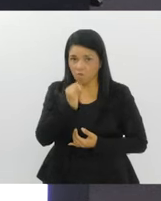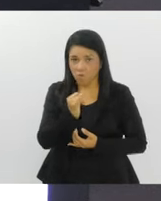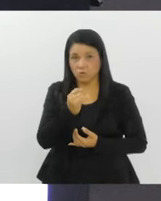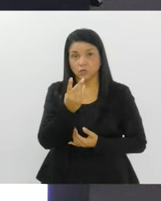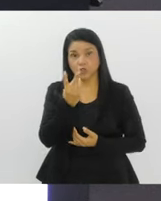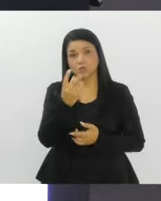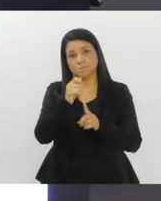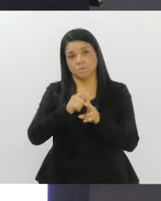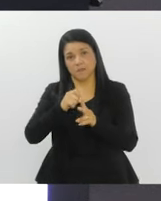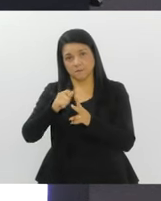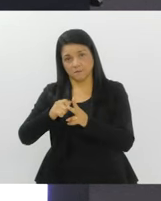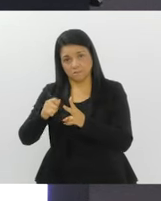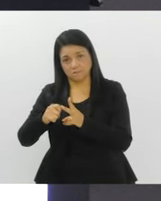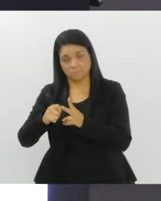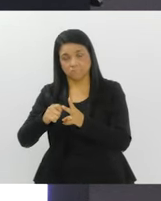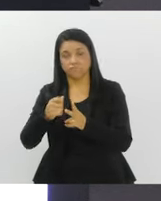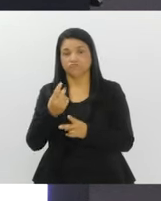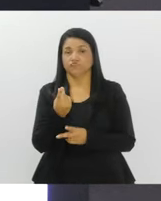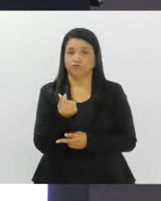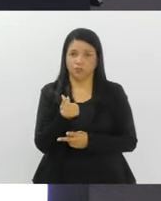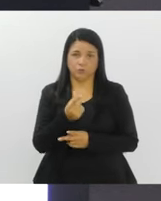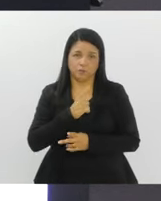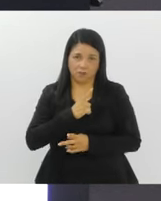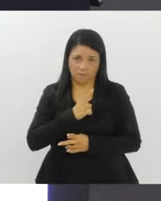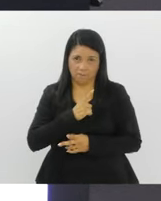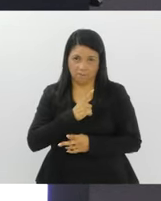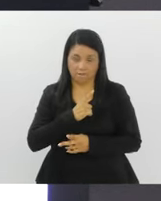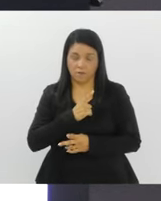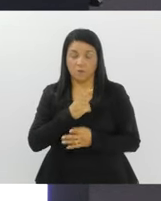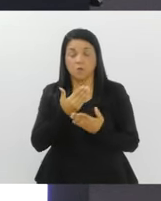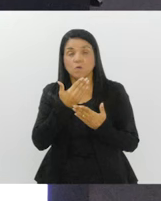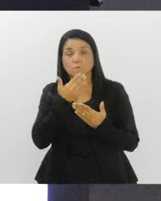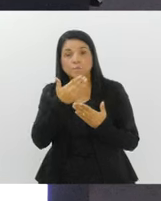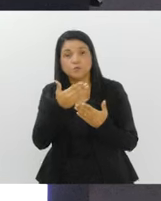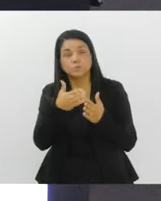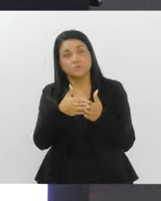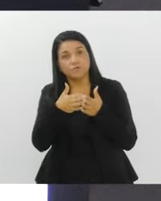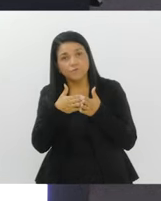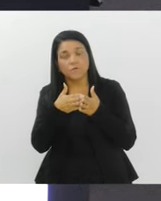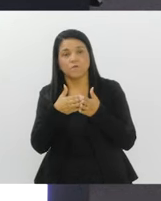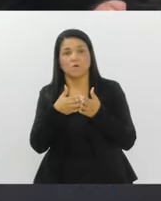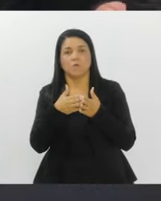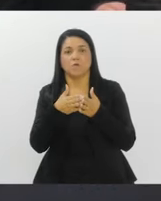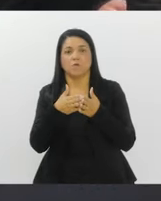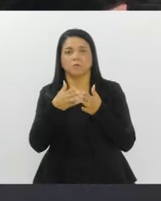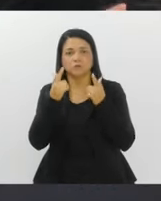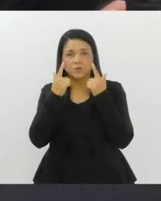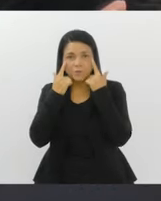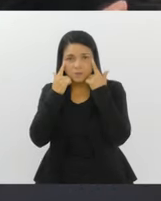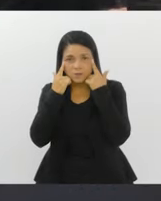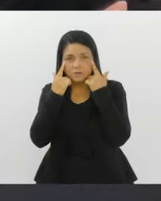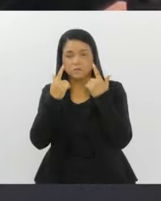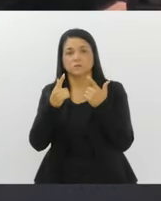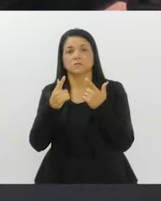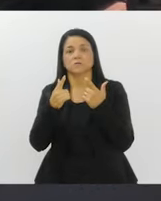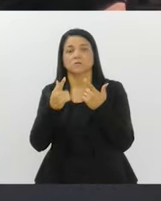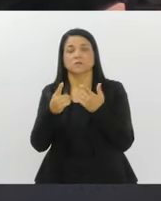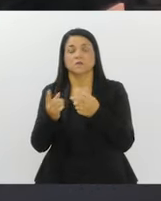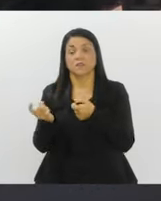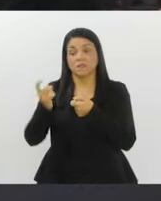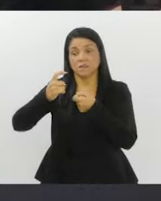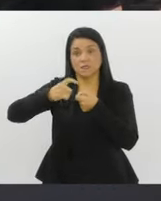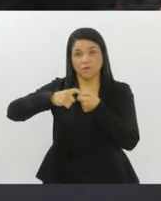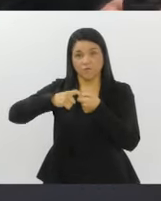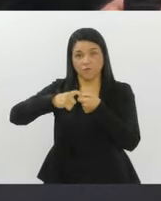Veja, eu quero pedir, pelo amor de Deus, o japonês, que devolva a concessão. Não fica